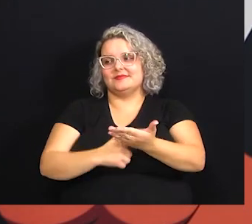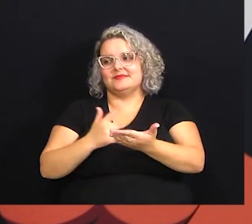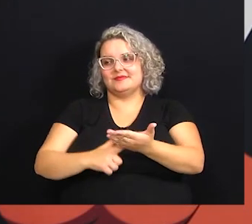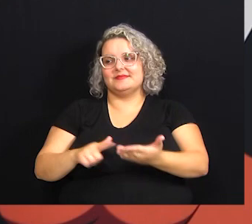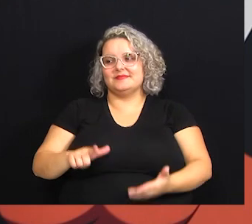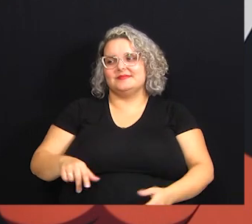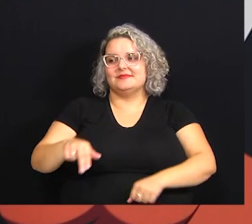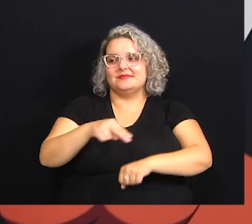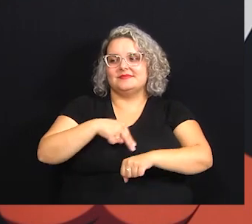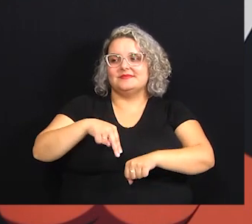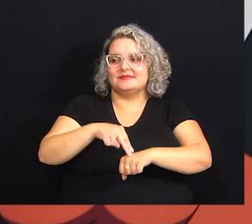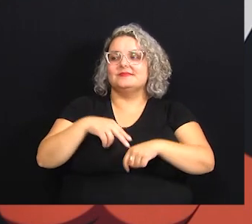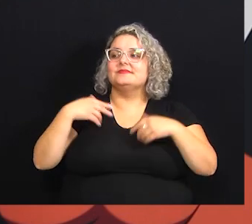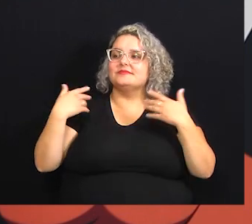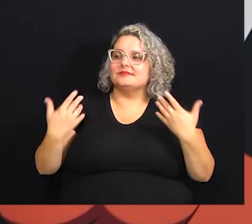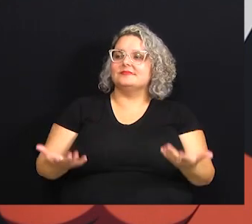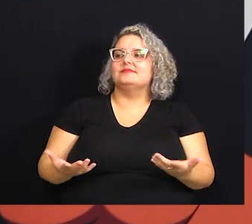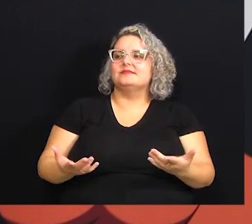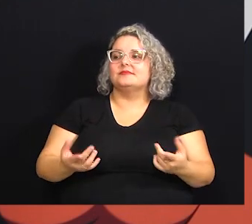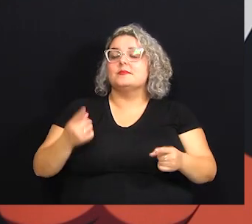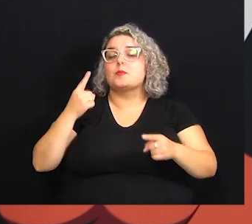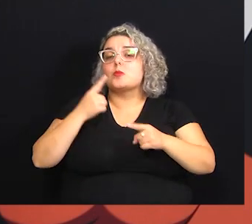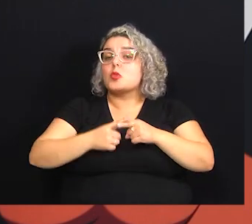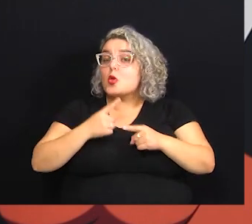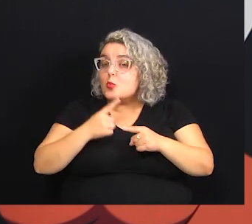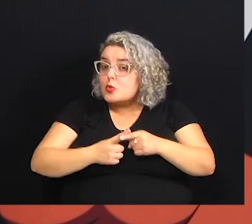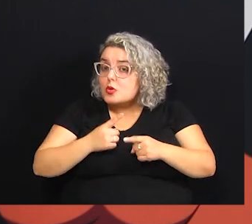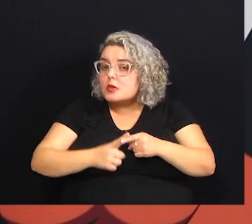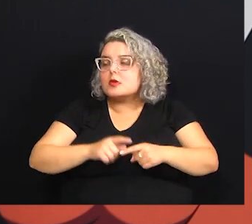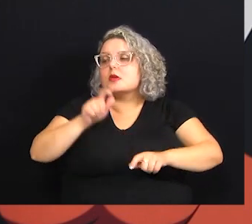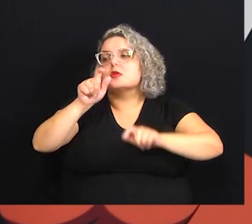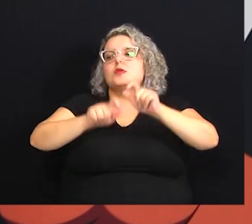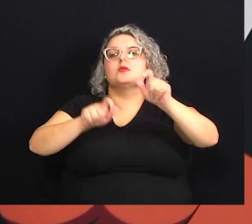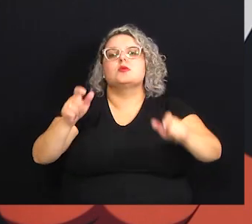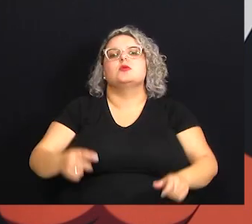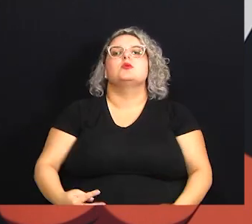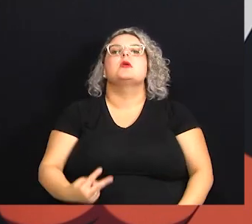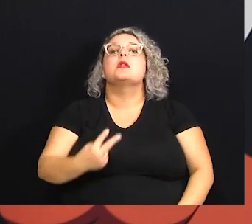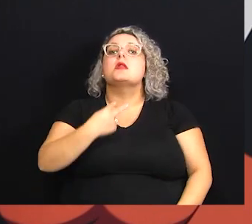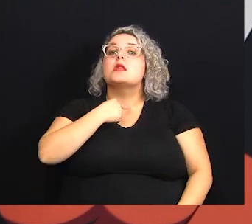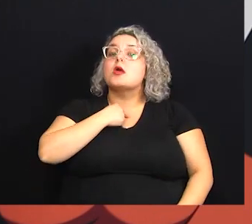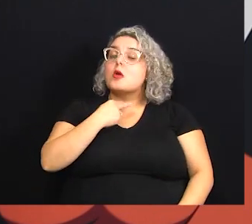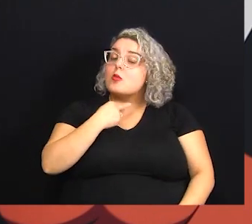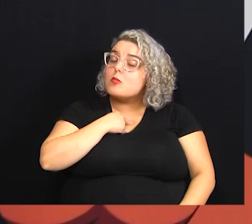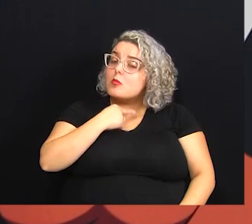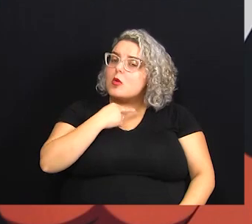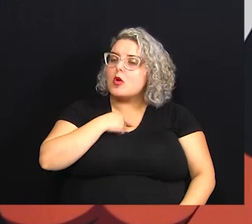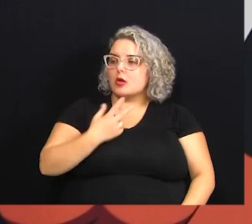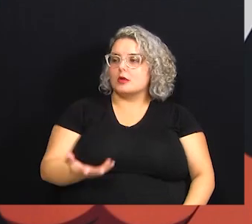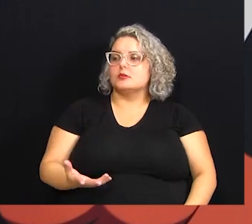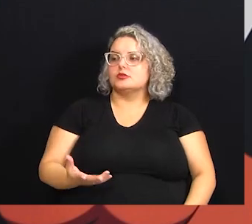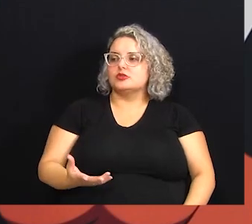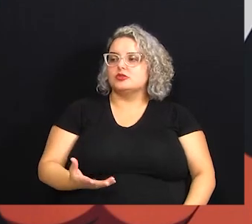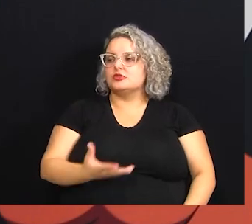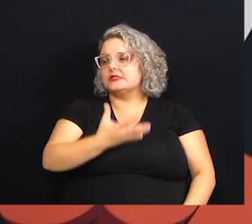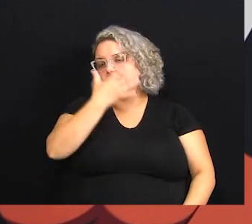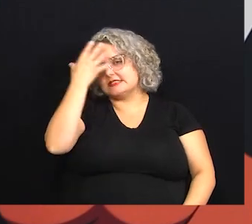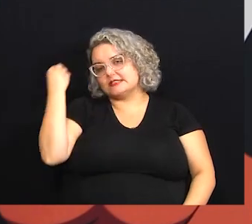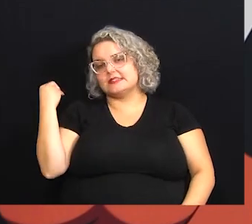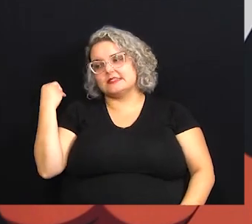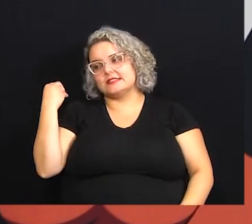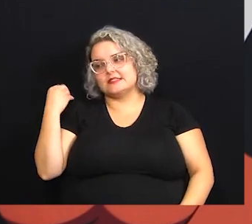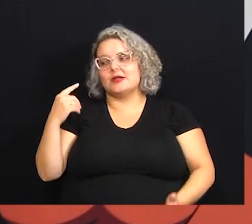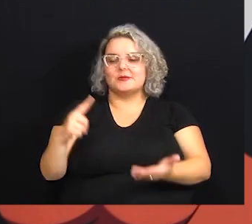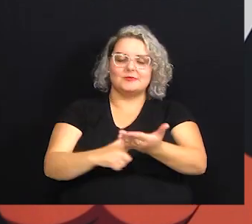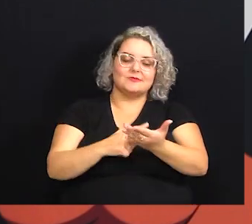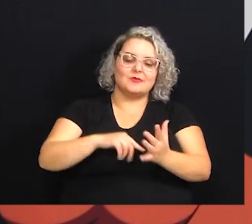literário nacional. Olha, por que é que o pessoal não pode, deixar assim, passar Um Mundo